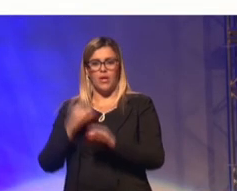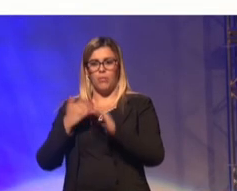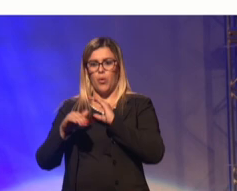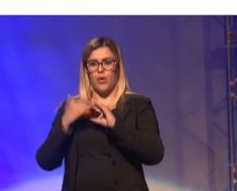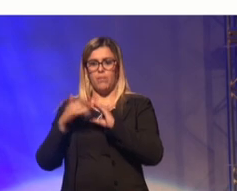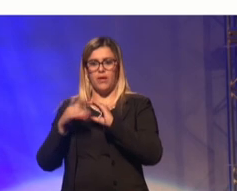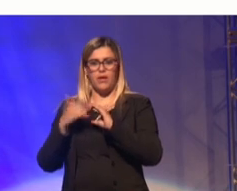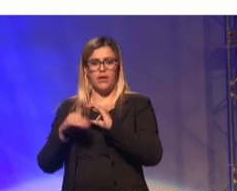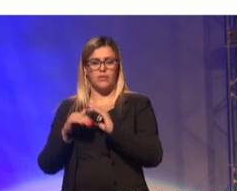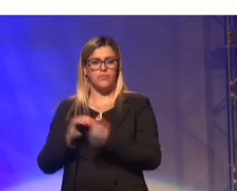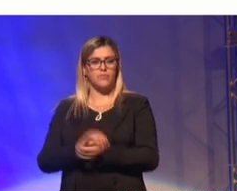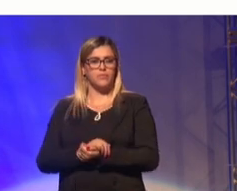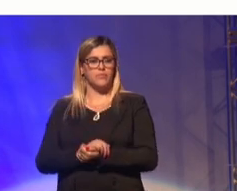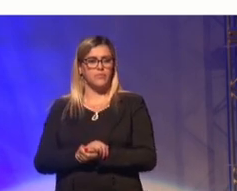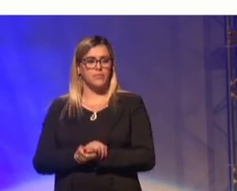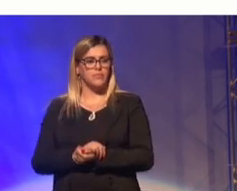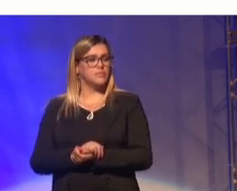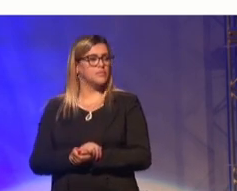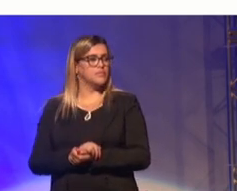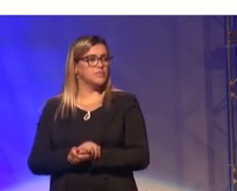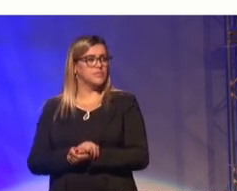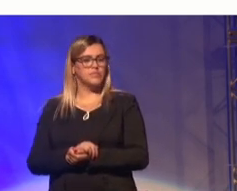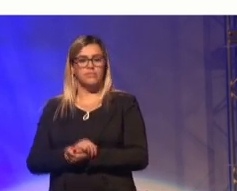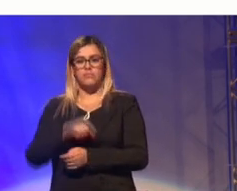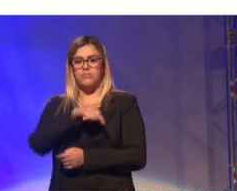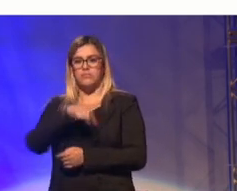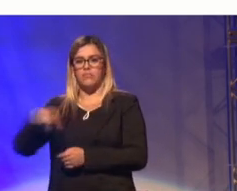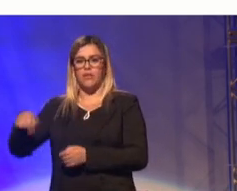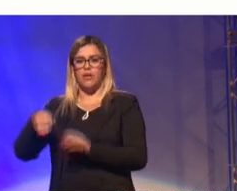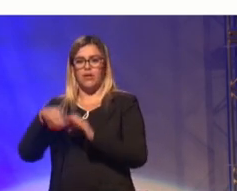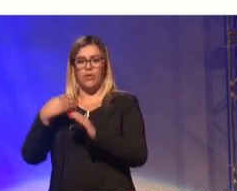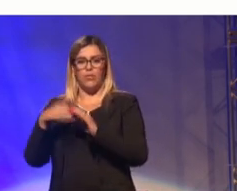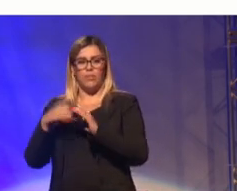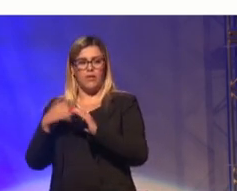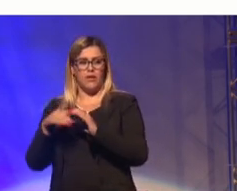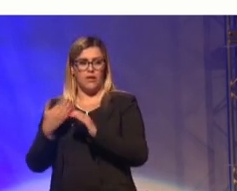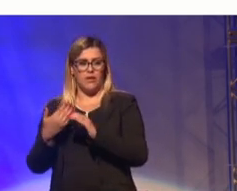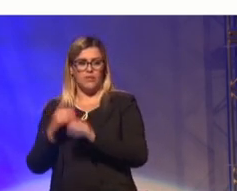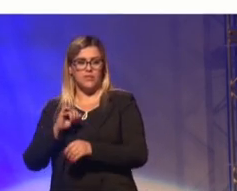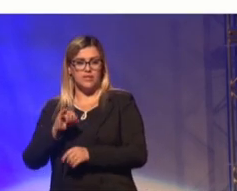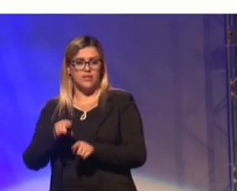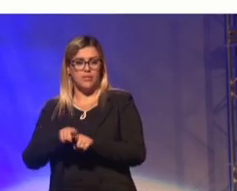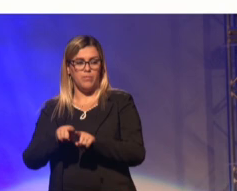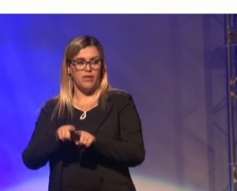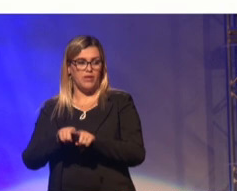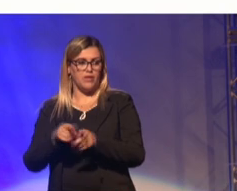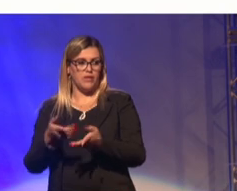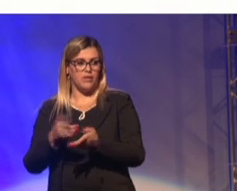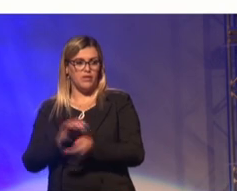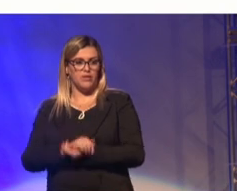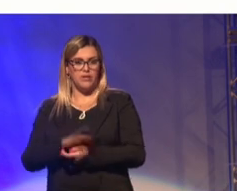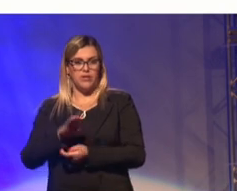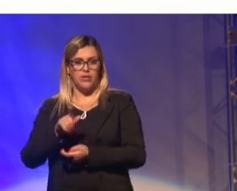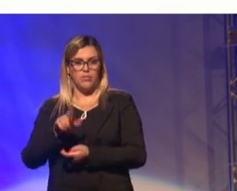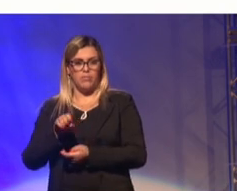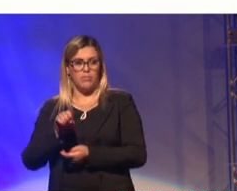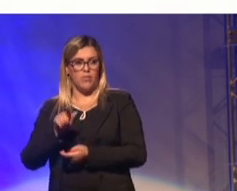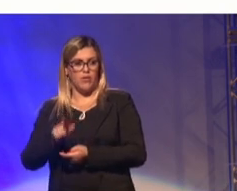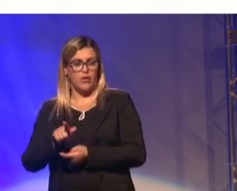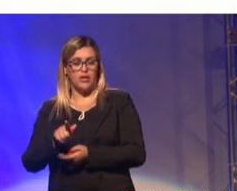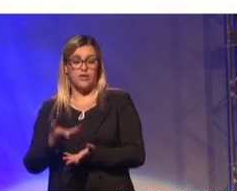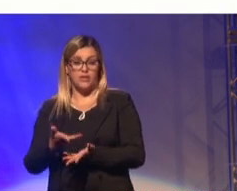ali, deixa eu passar aí, o meu e-mail de contato. E se vocês quiserem também, no blog do Universo Eletrotermo